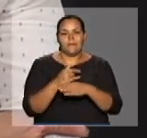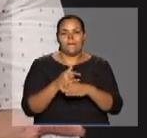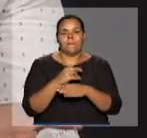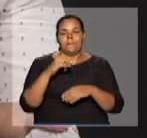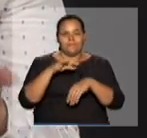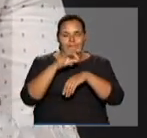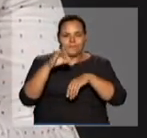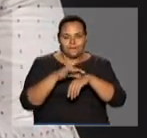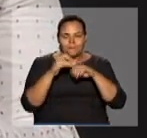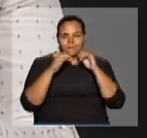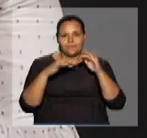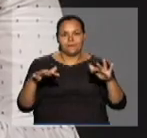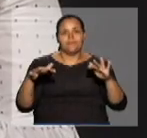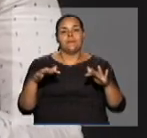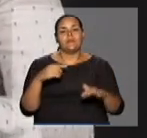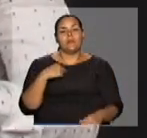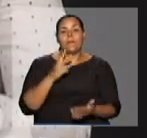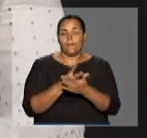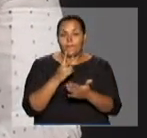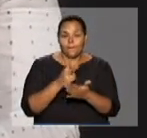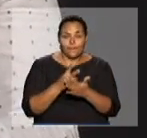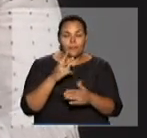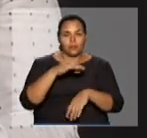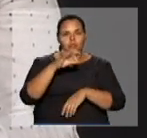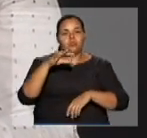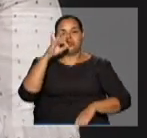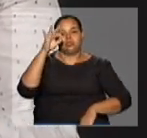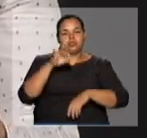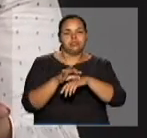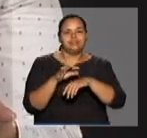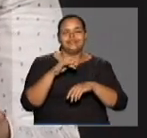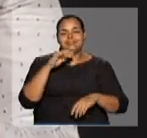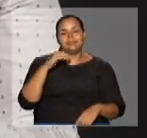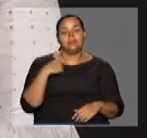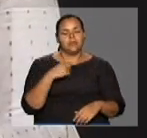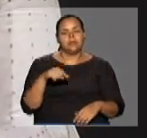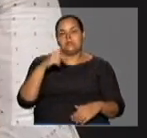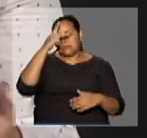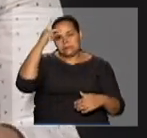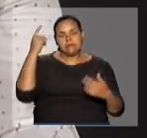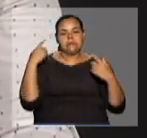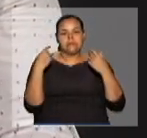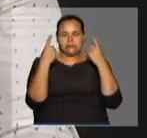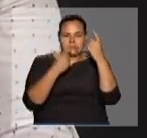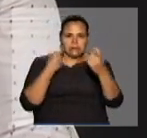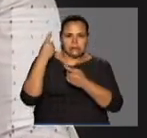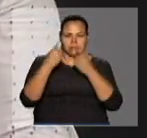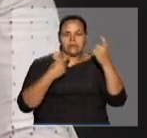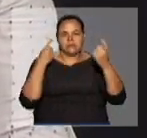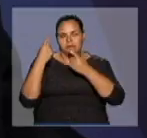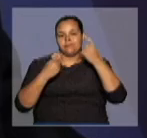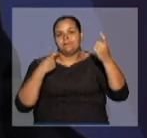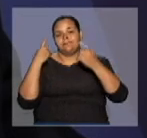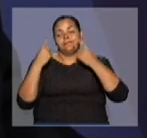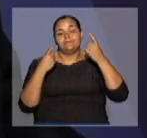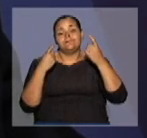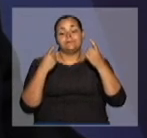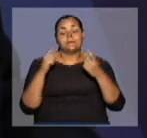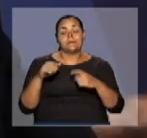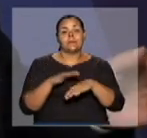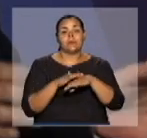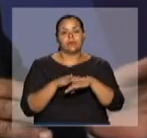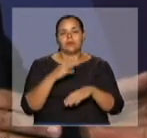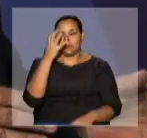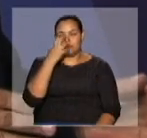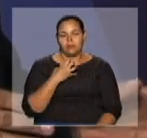uma doença pode ser transmitida pelo mesmo mosquito, então isso deixa as pessoas preocupadas, né? Apesar de